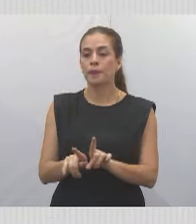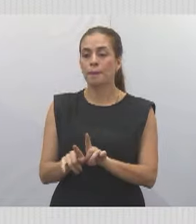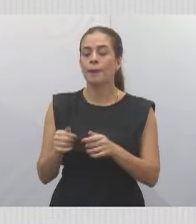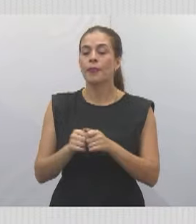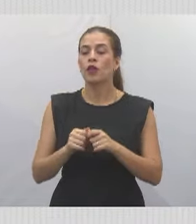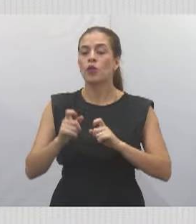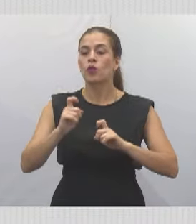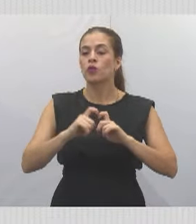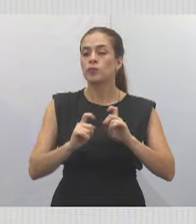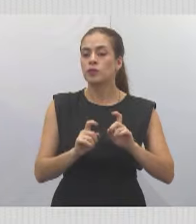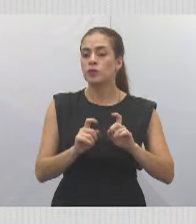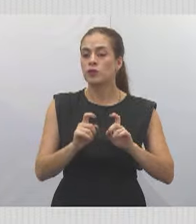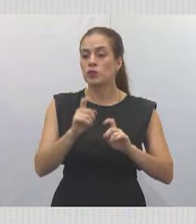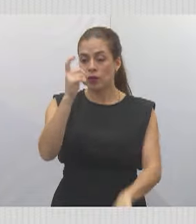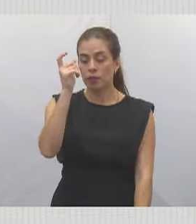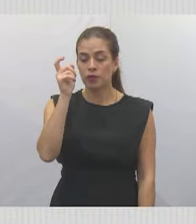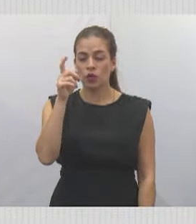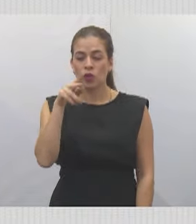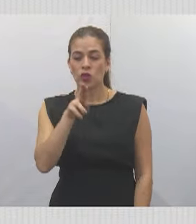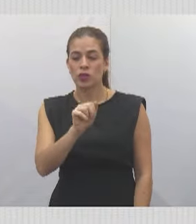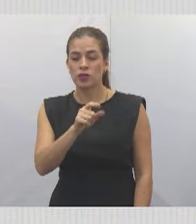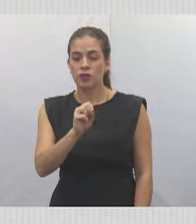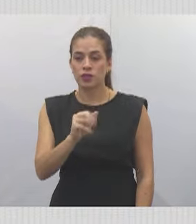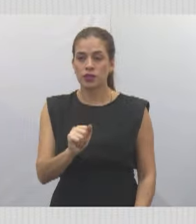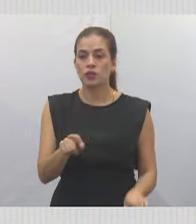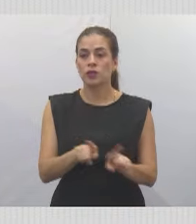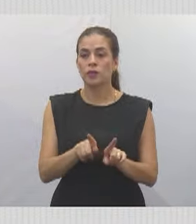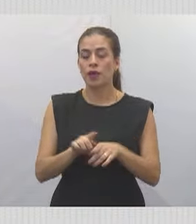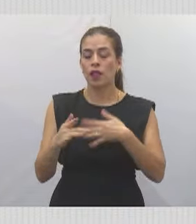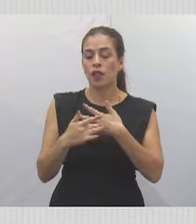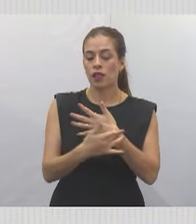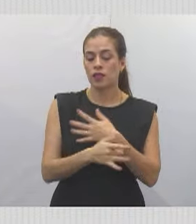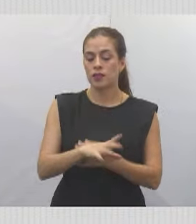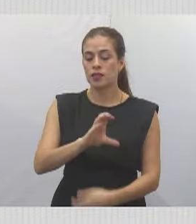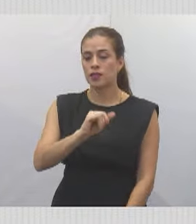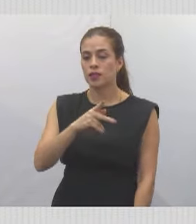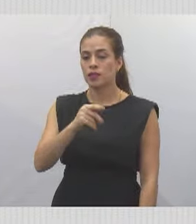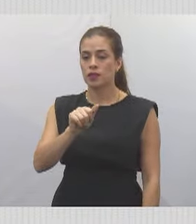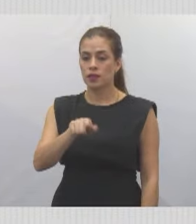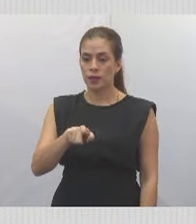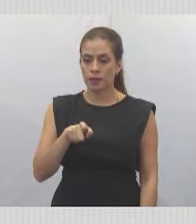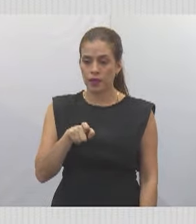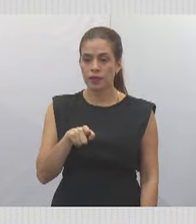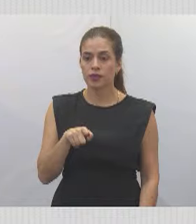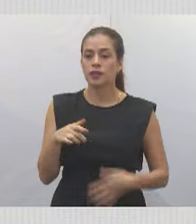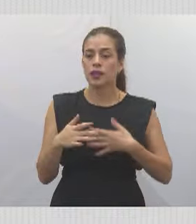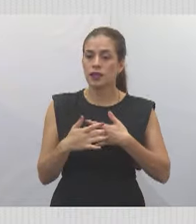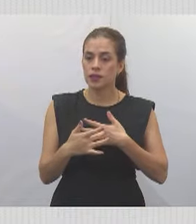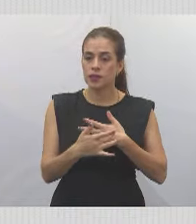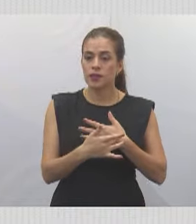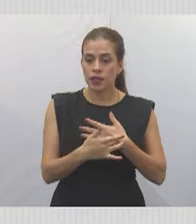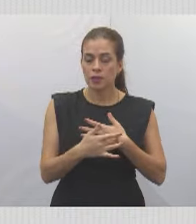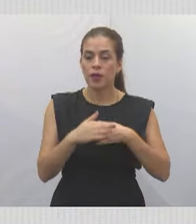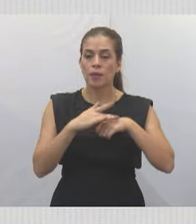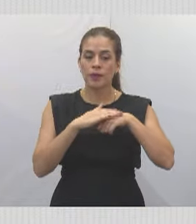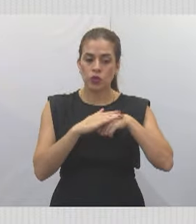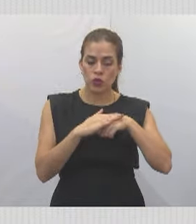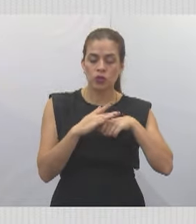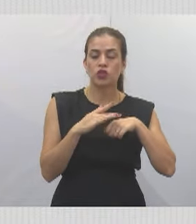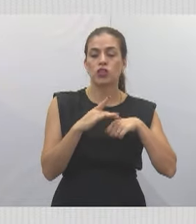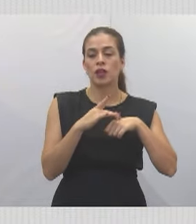das residências terapêuticas, o Laboratório CIPAX faz exames de anatomia, patologia e